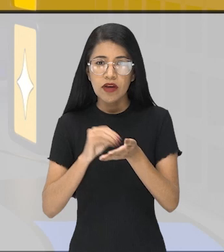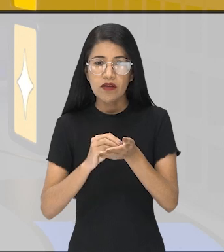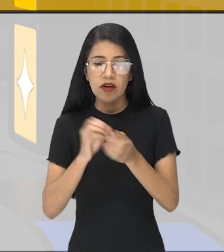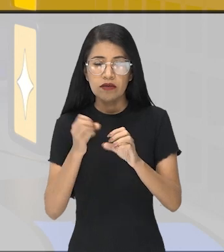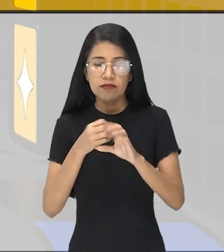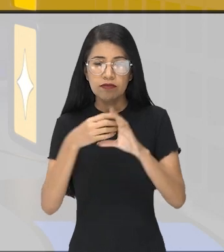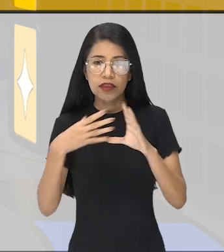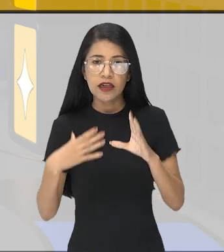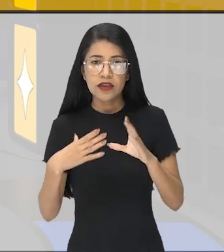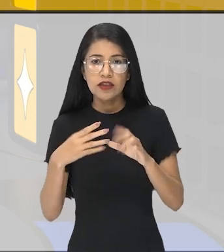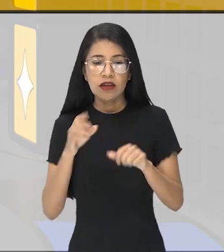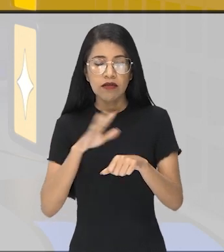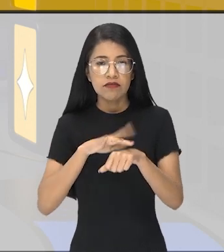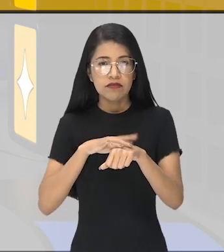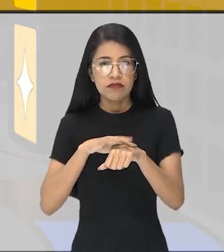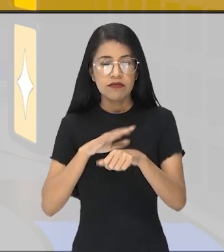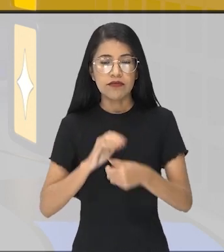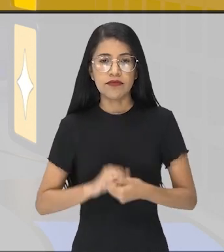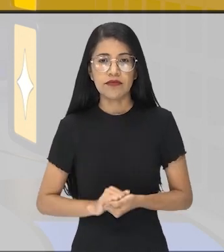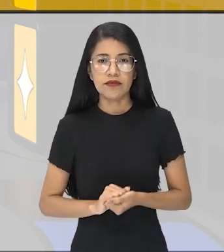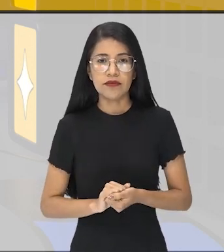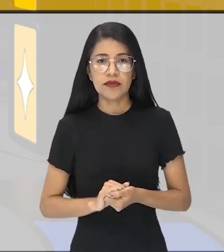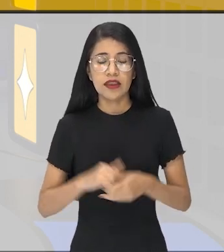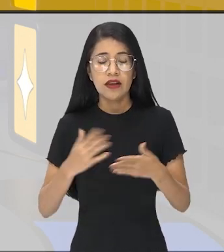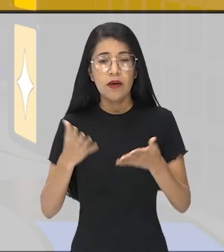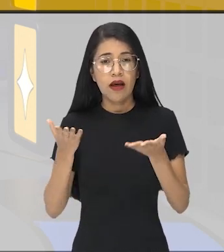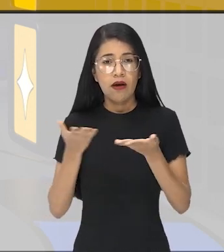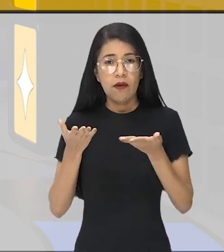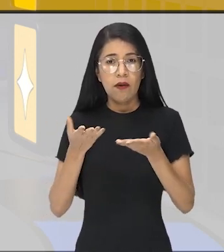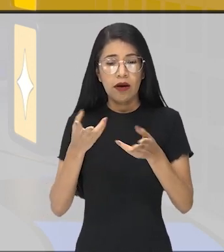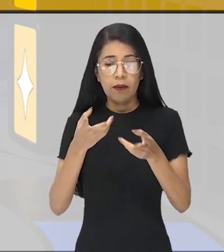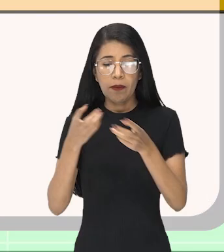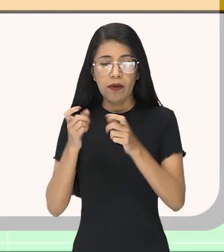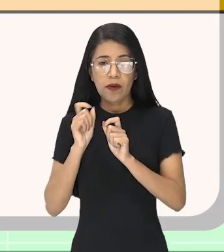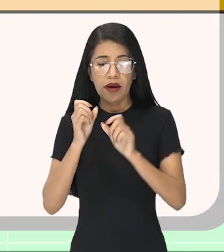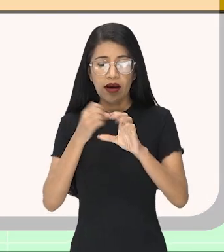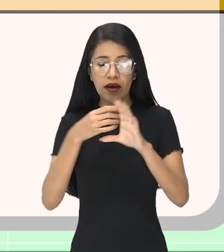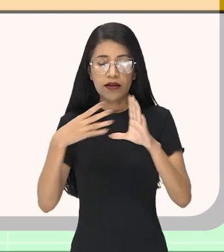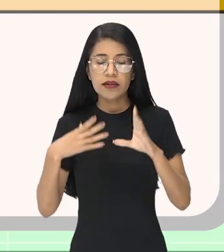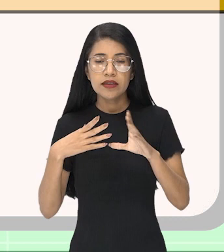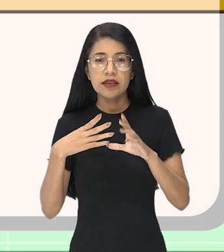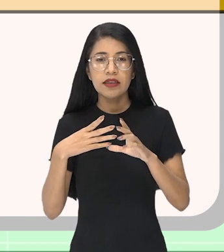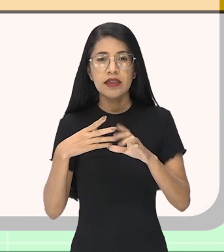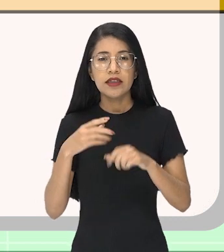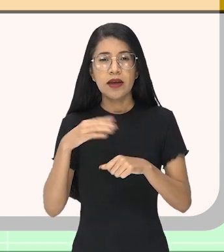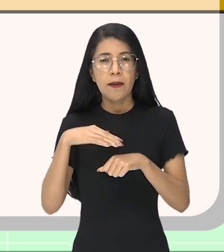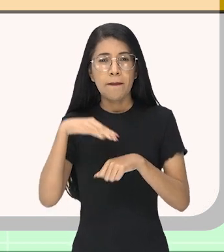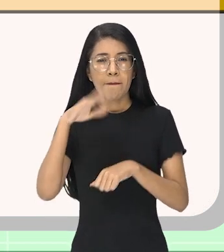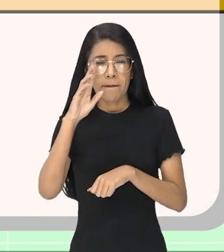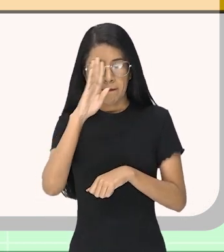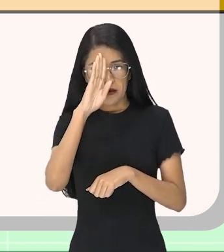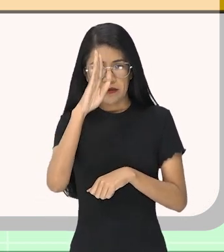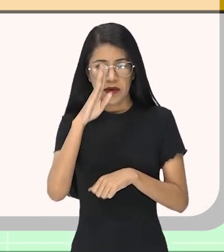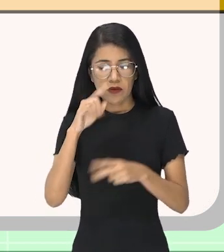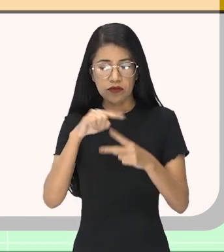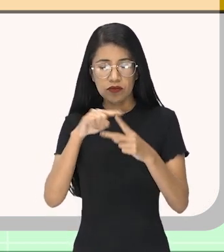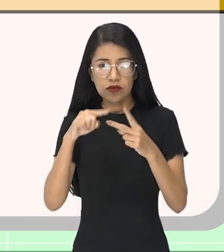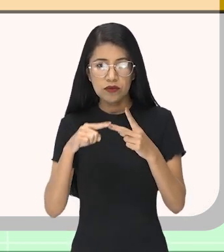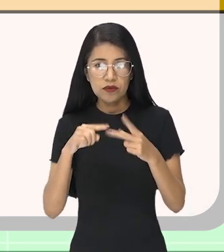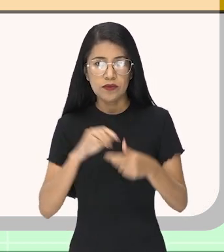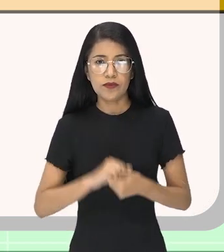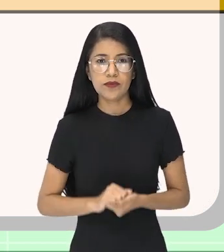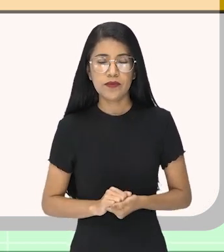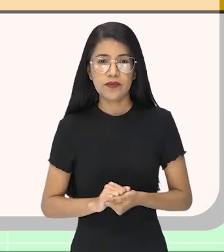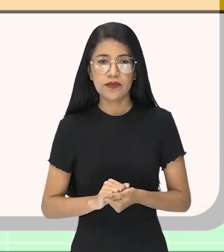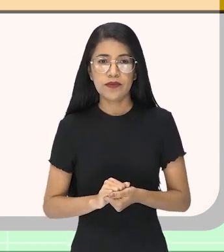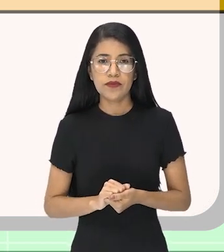doença. Então agora nós vamos ver a característica principal desses dois tipos de diabetes.